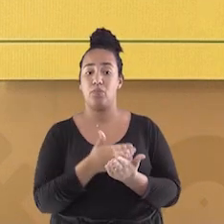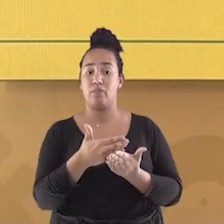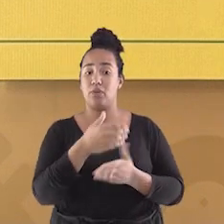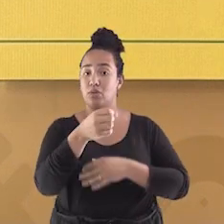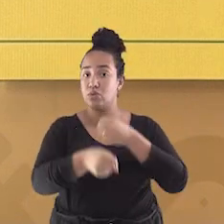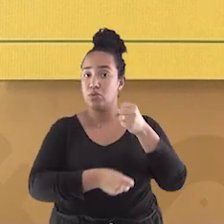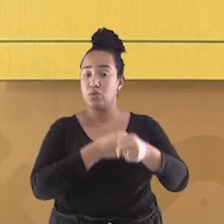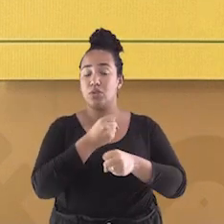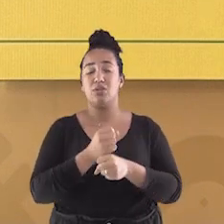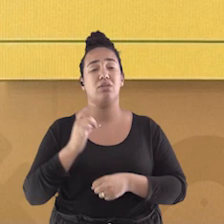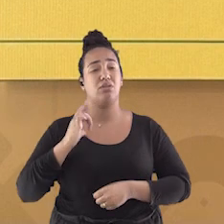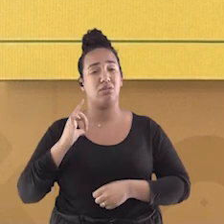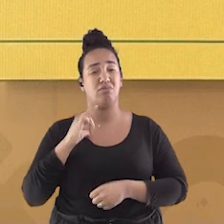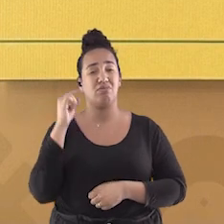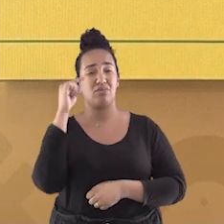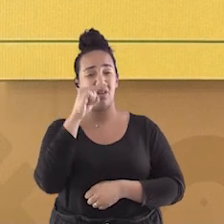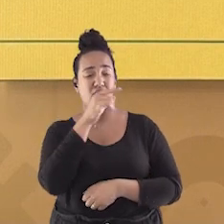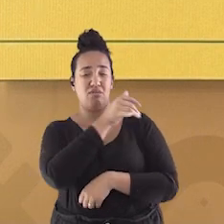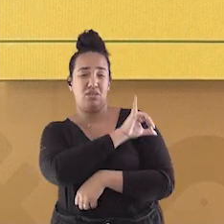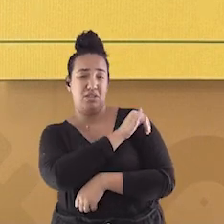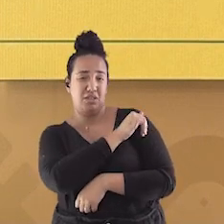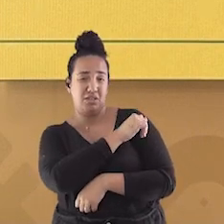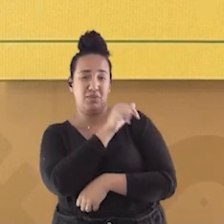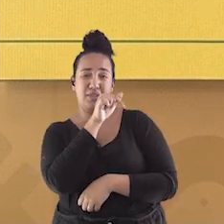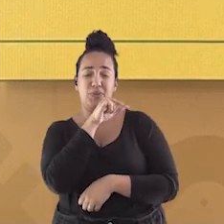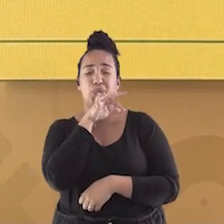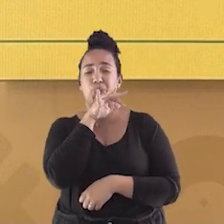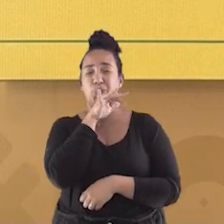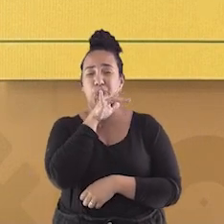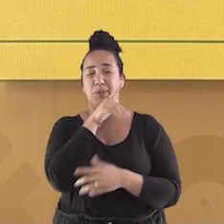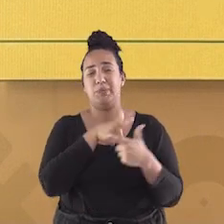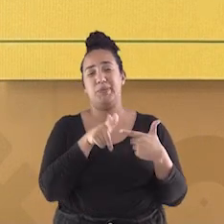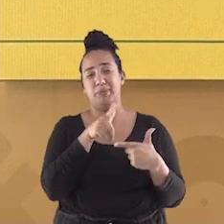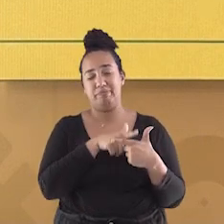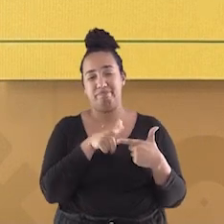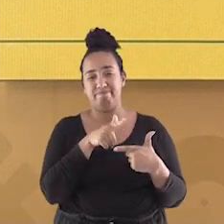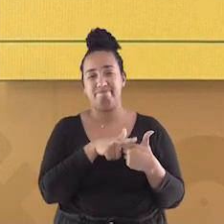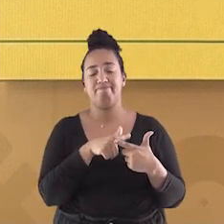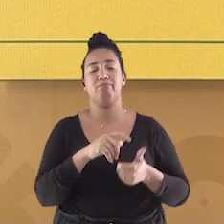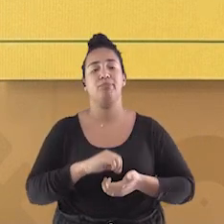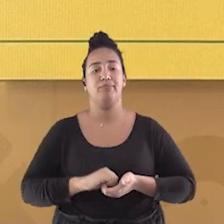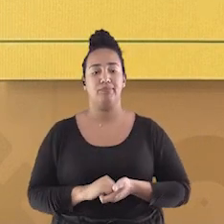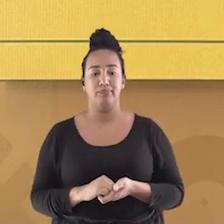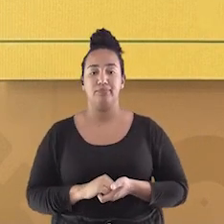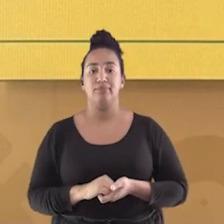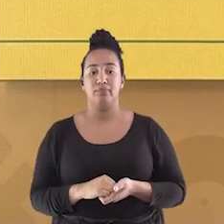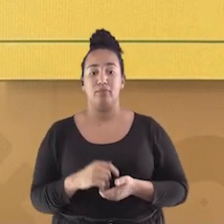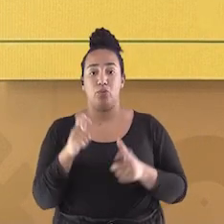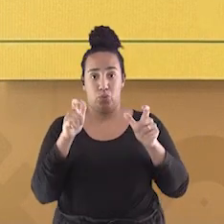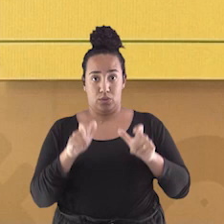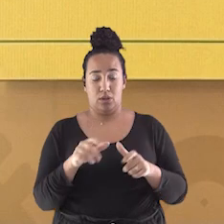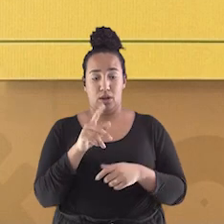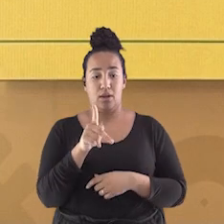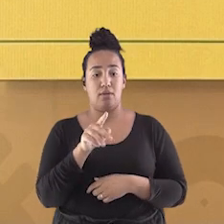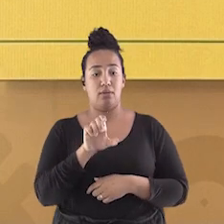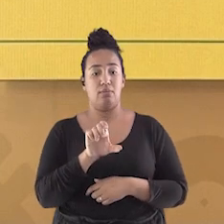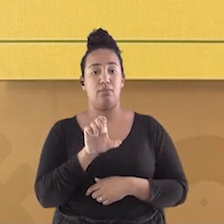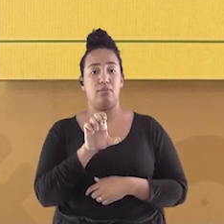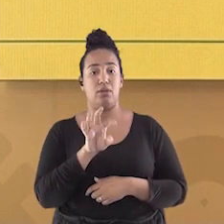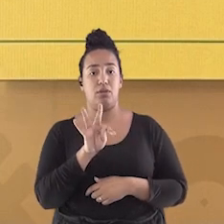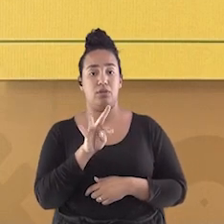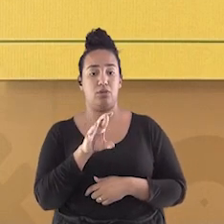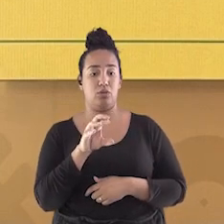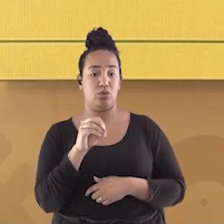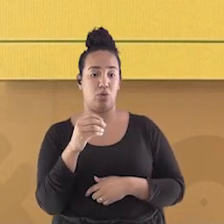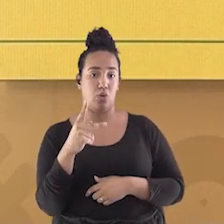deste ano aconteceu uma tragédia em Petrópolis, região serrana do Rio de Janeiro, envolvendo uma série